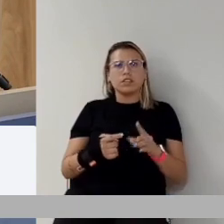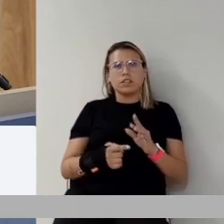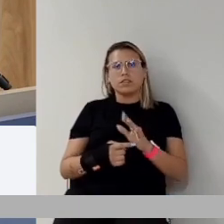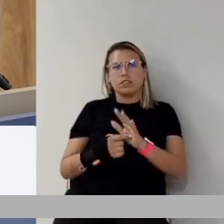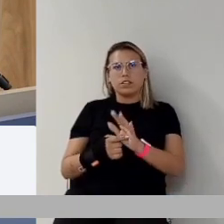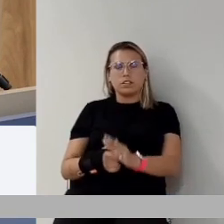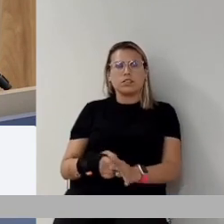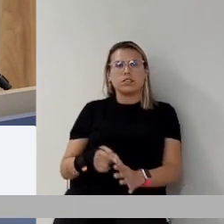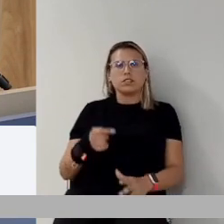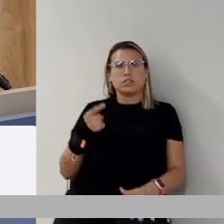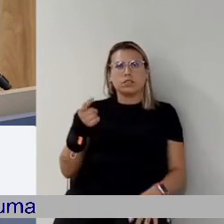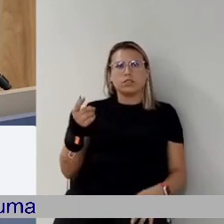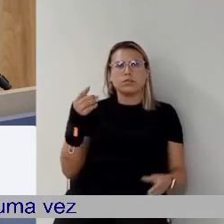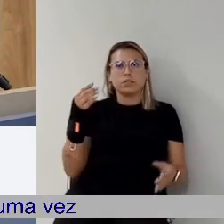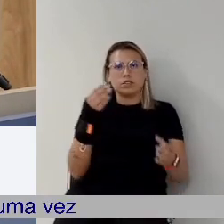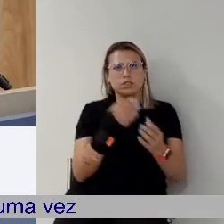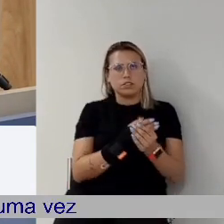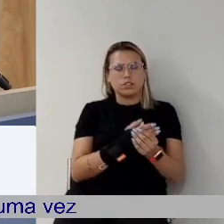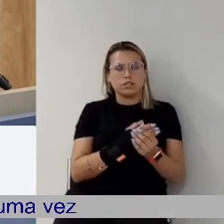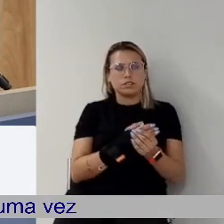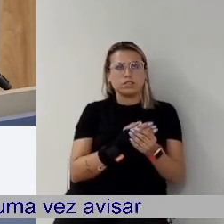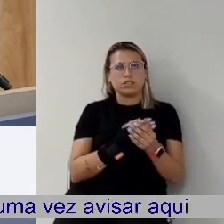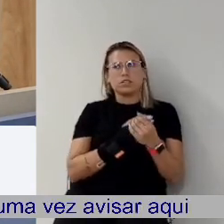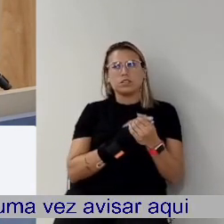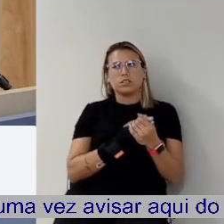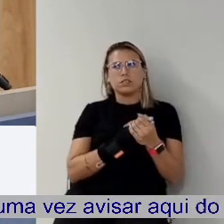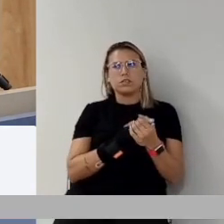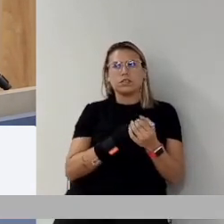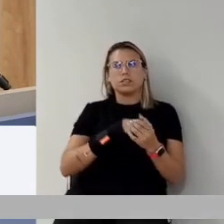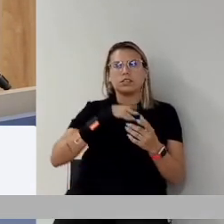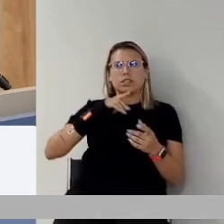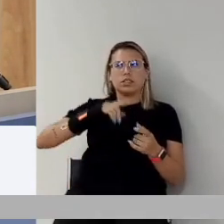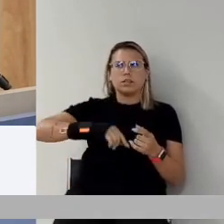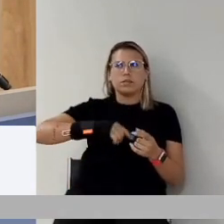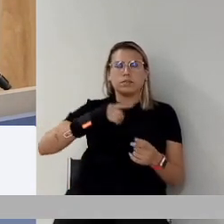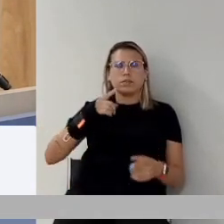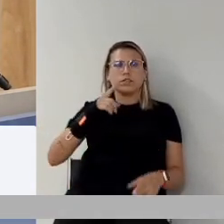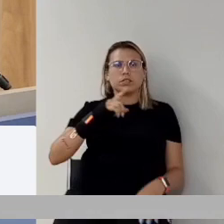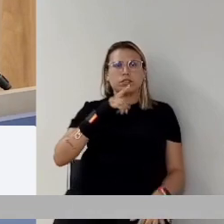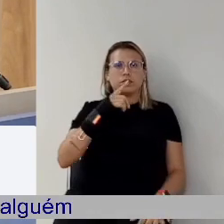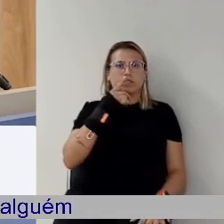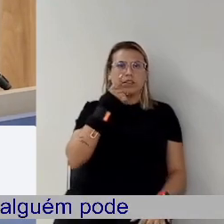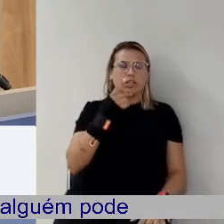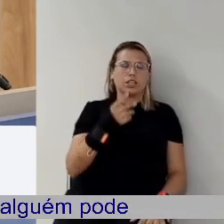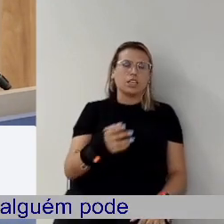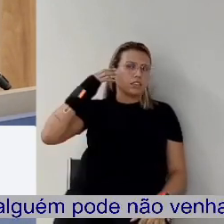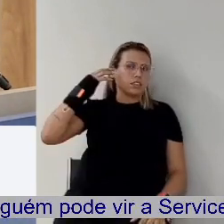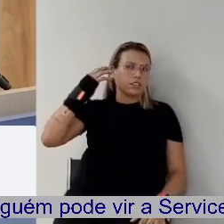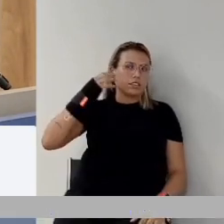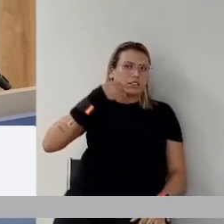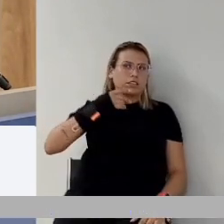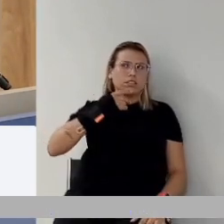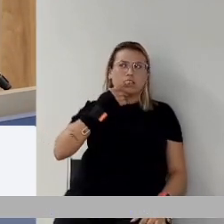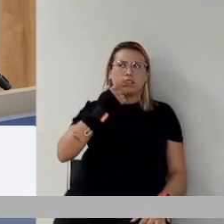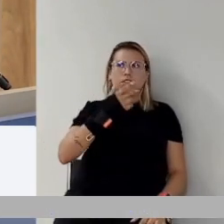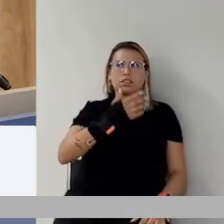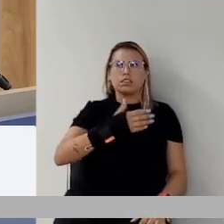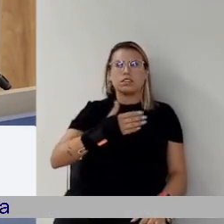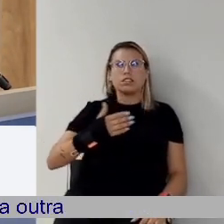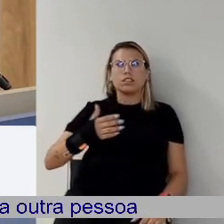pessoa que não tá no processo para depois não dizer teve o canto da cere não escutei